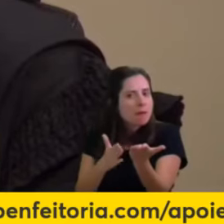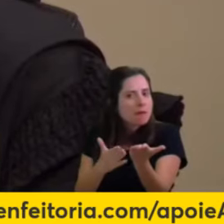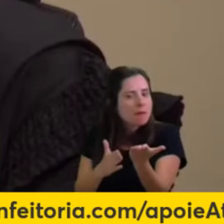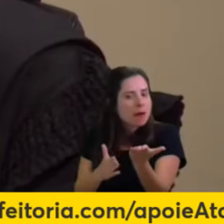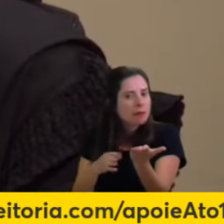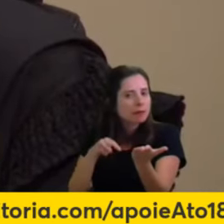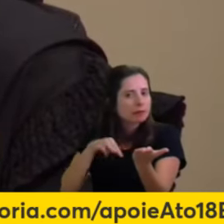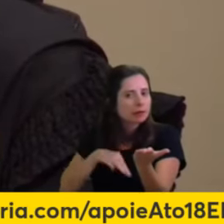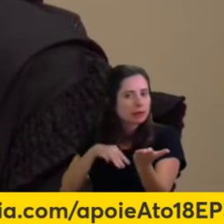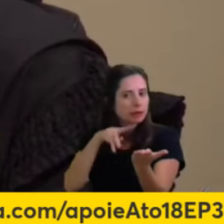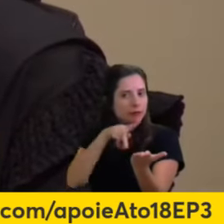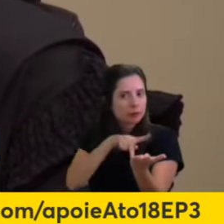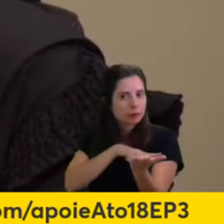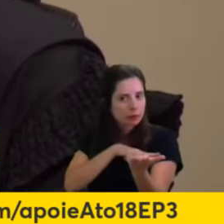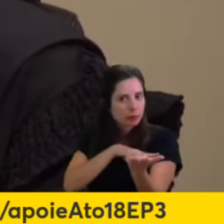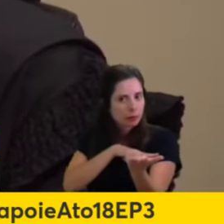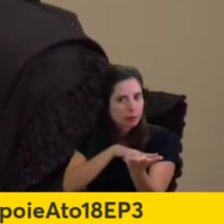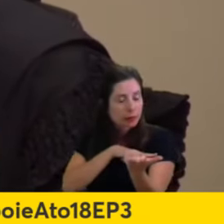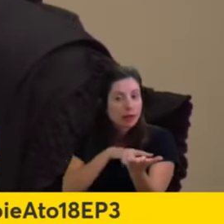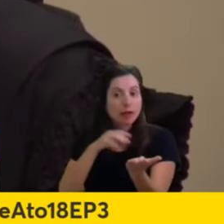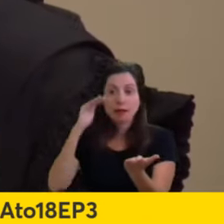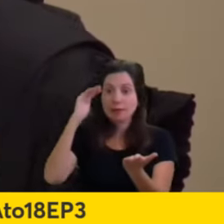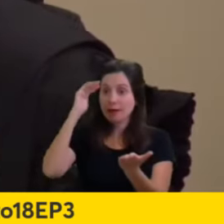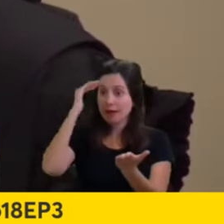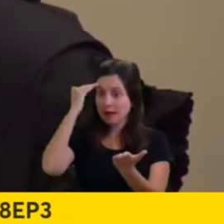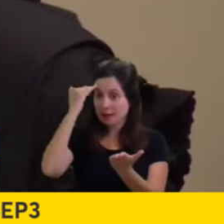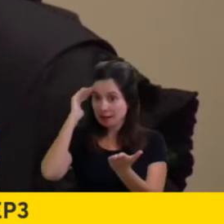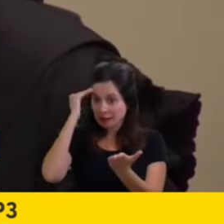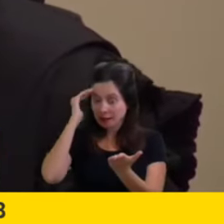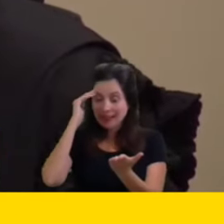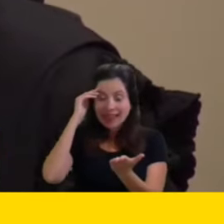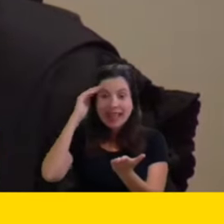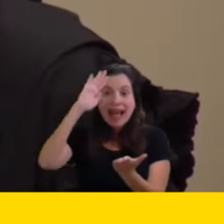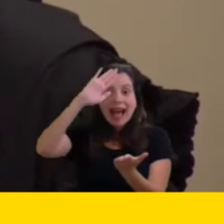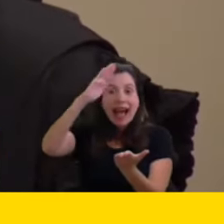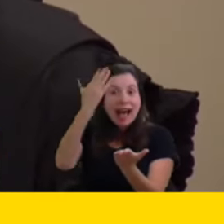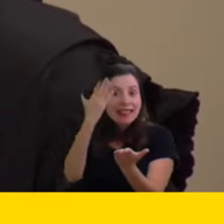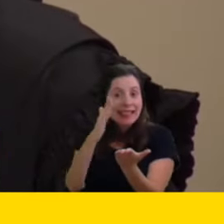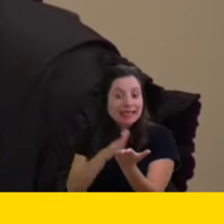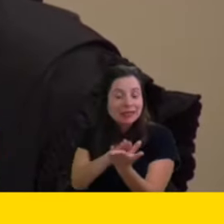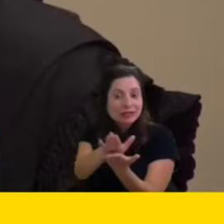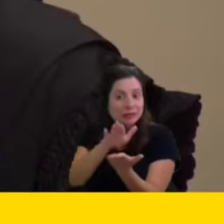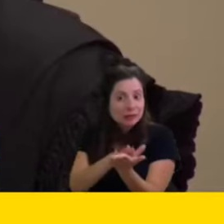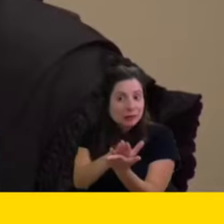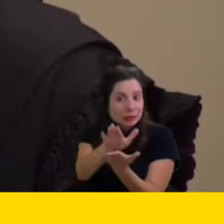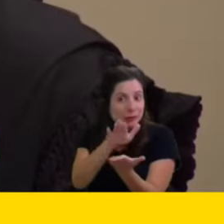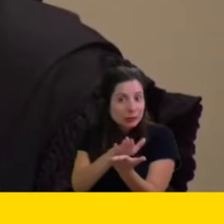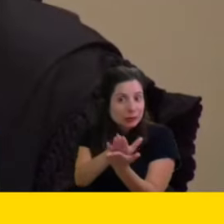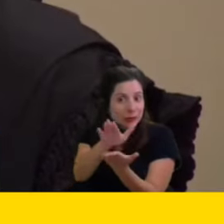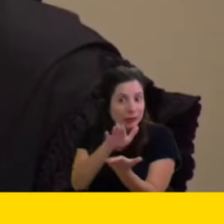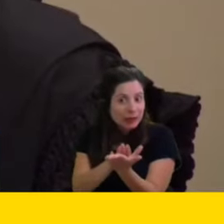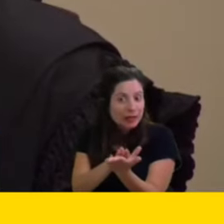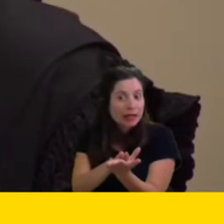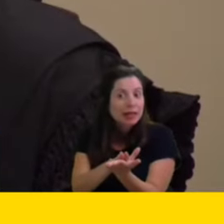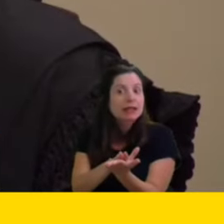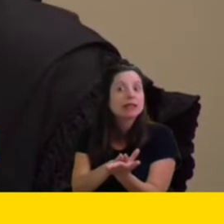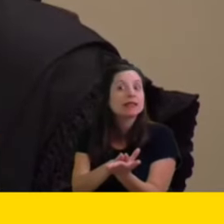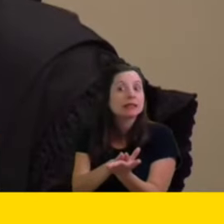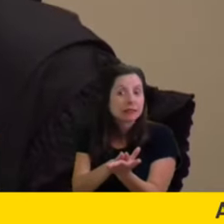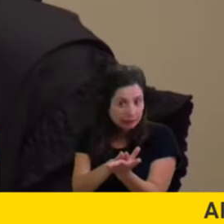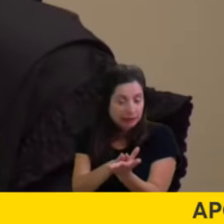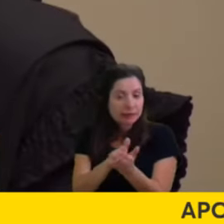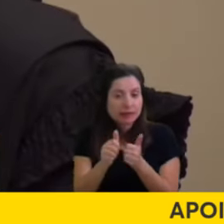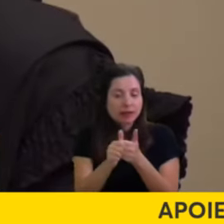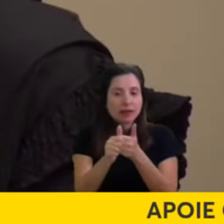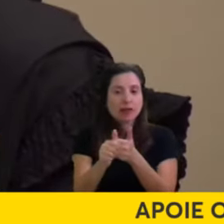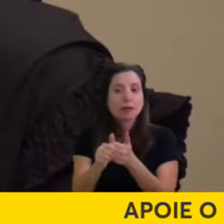público para melhor compreensão analista os gastos por agremiação seguindo-se a mesma ordem das respectivas filiações de Sérgio